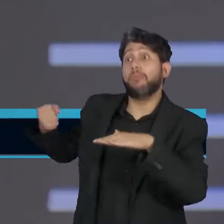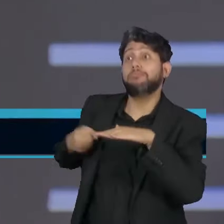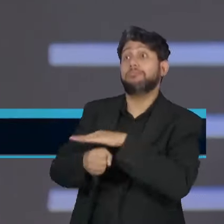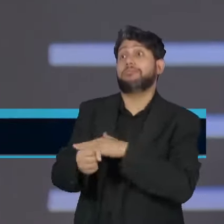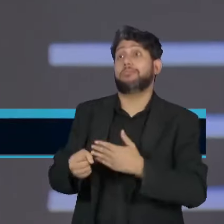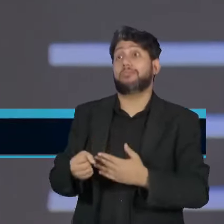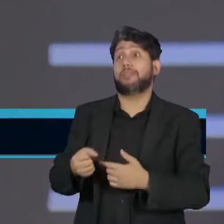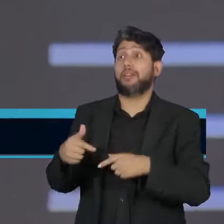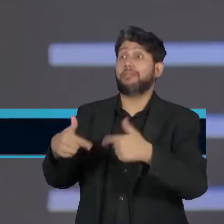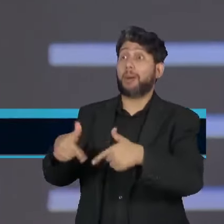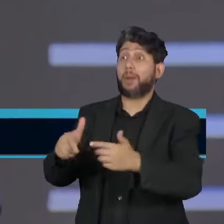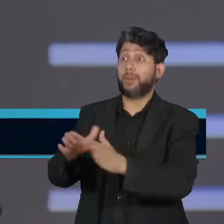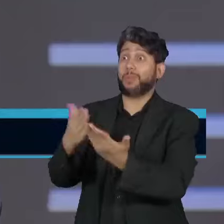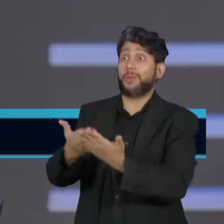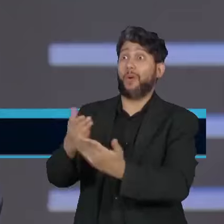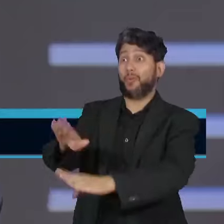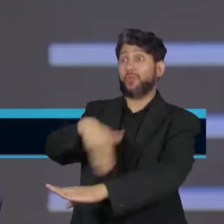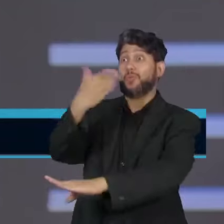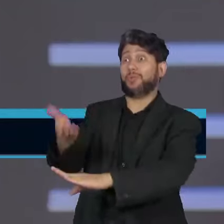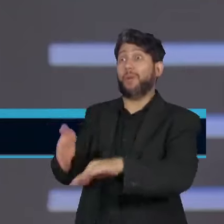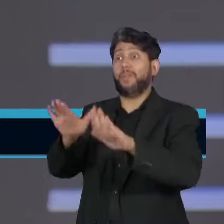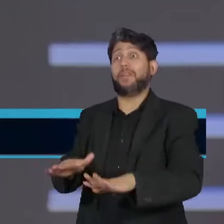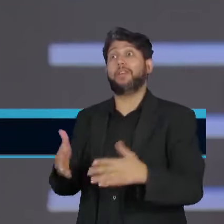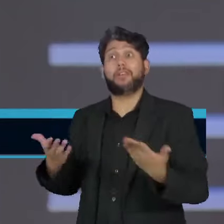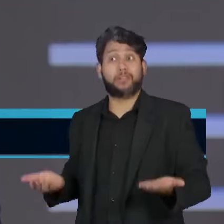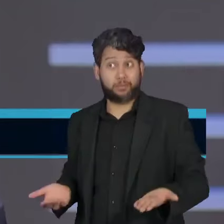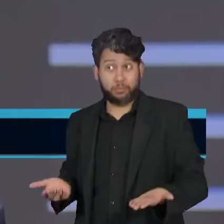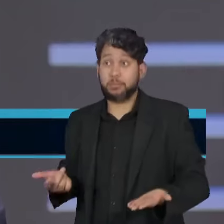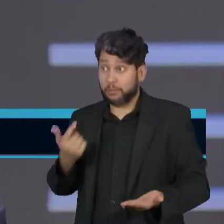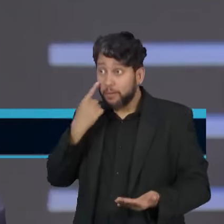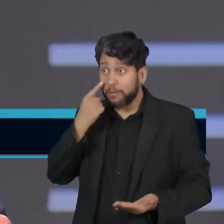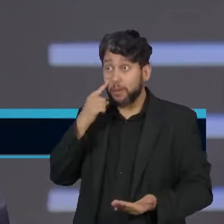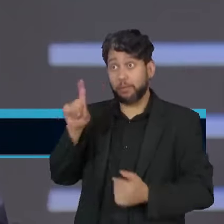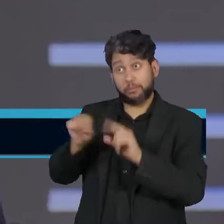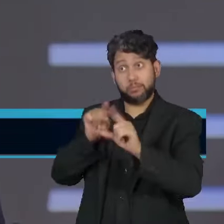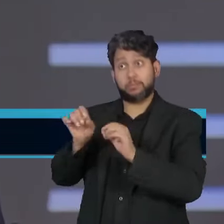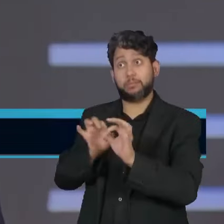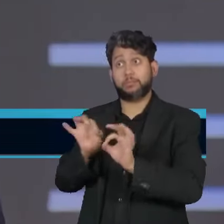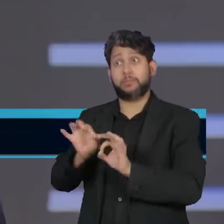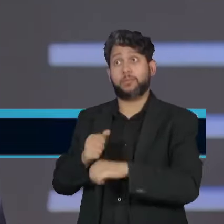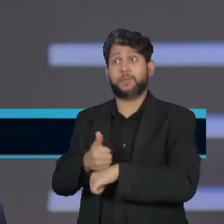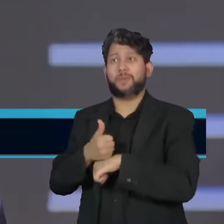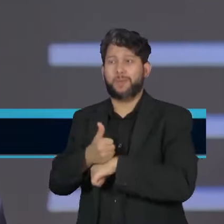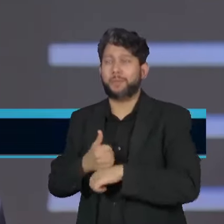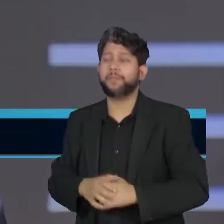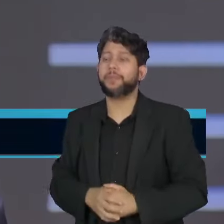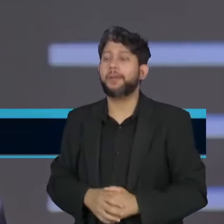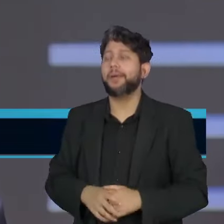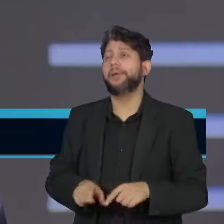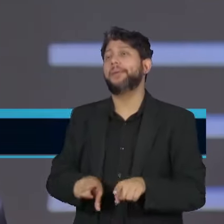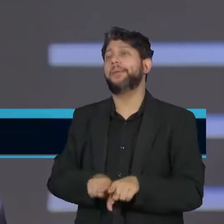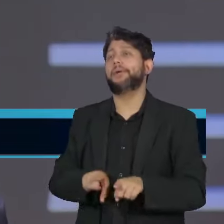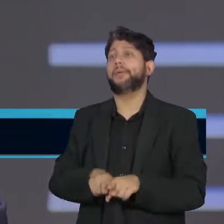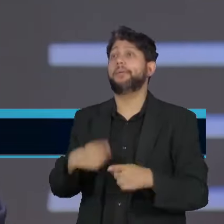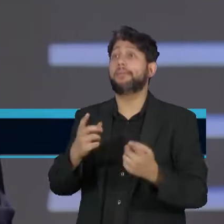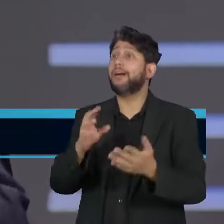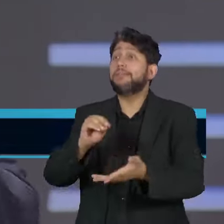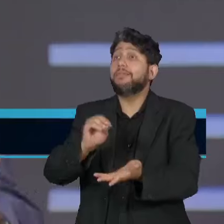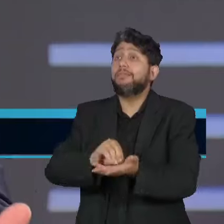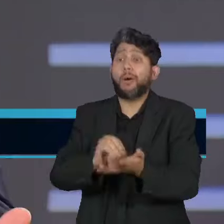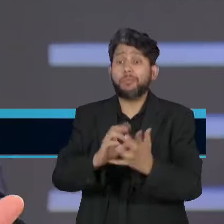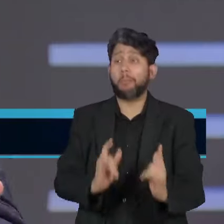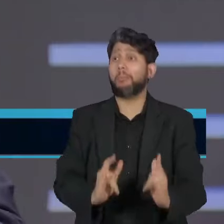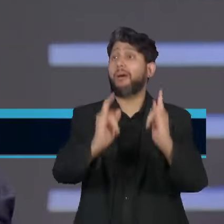por trabalhar numa escola em tempo integral. A gente precisa ter mais, em alguns lugares, mais prédios, ou seja, ter